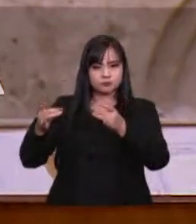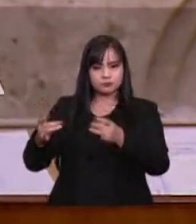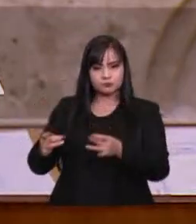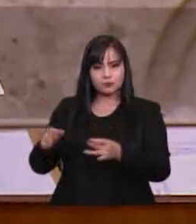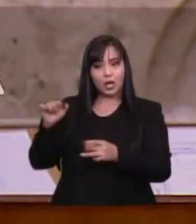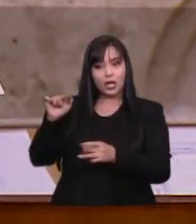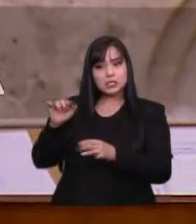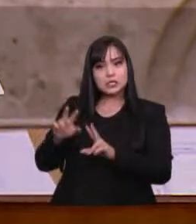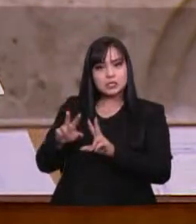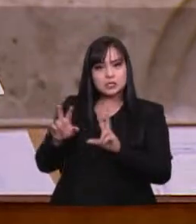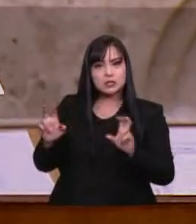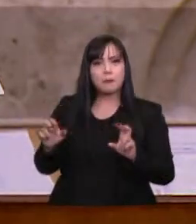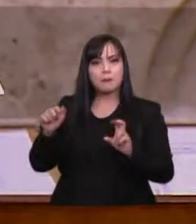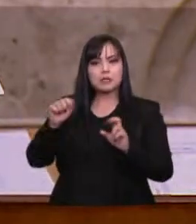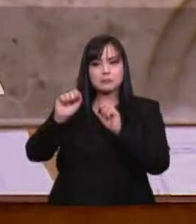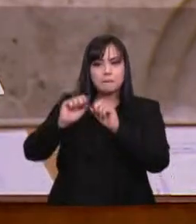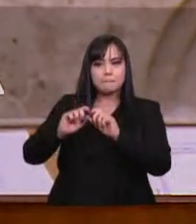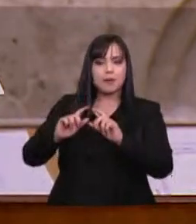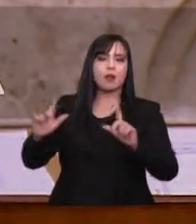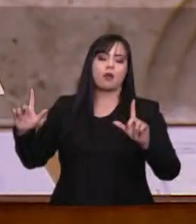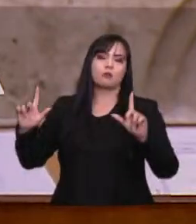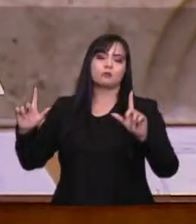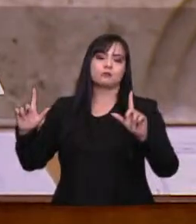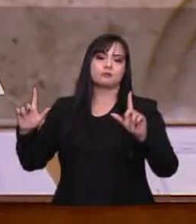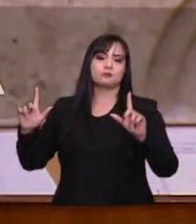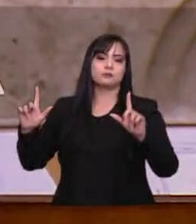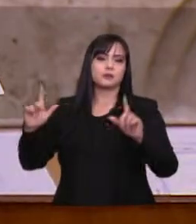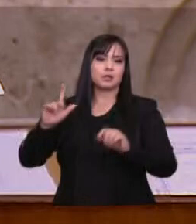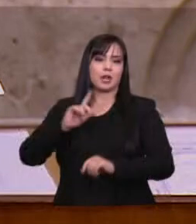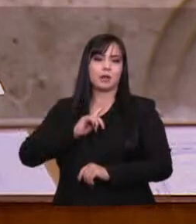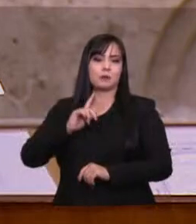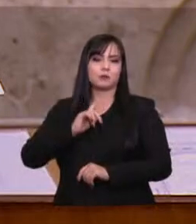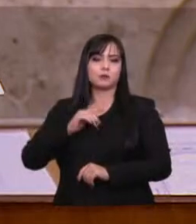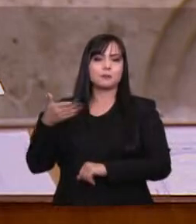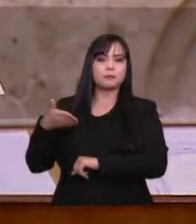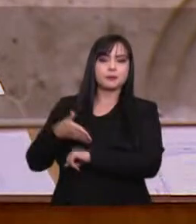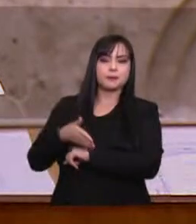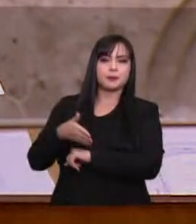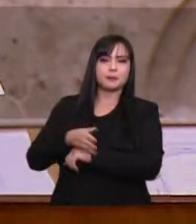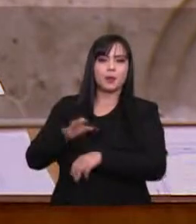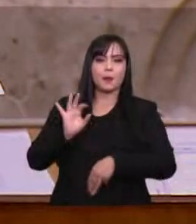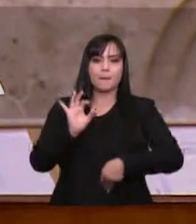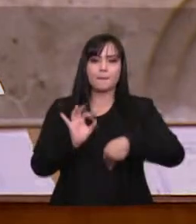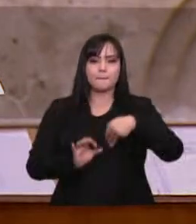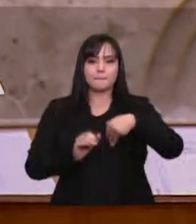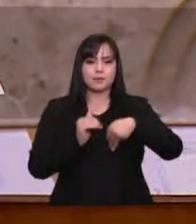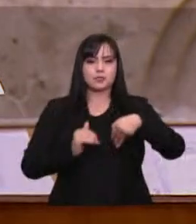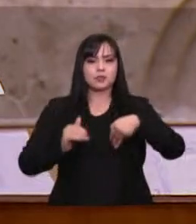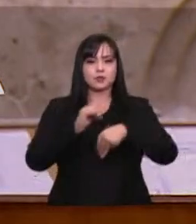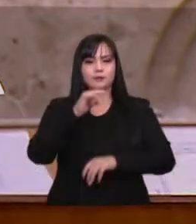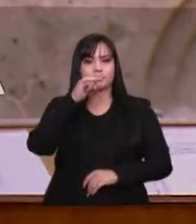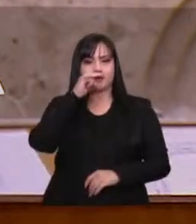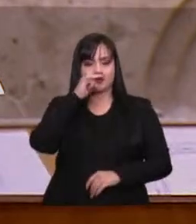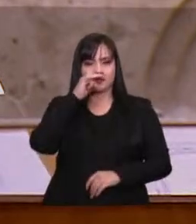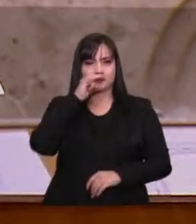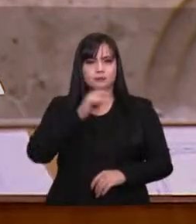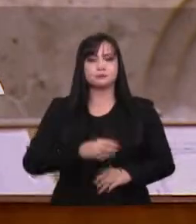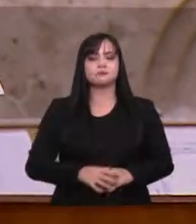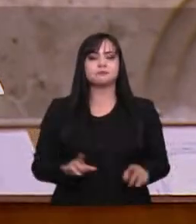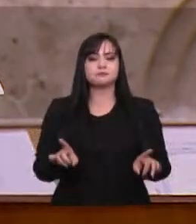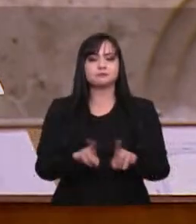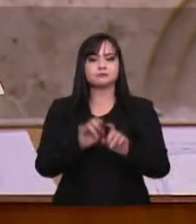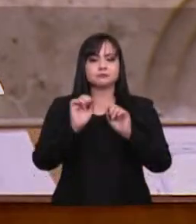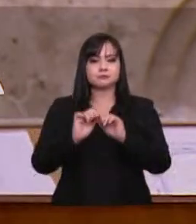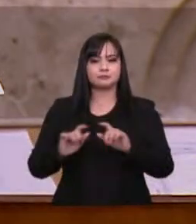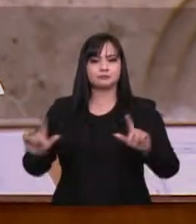para esse tema para esse painel contamos com o ministro Edson fachin e